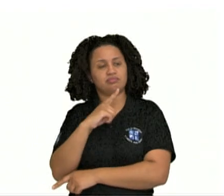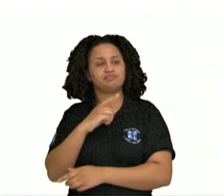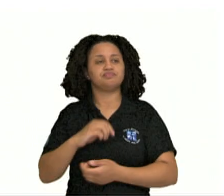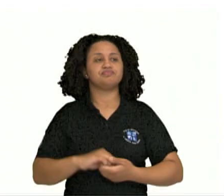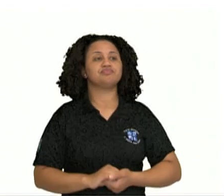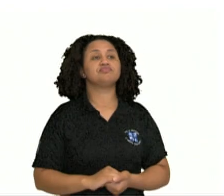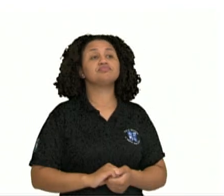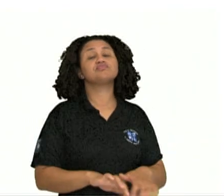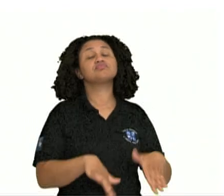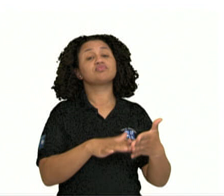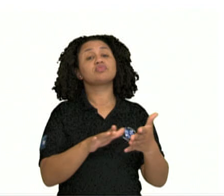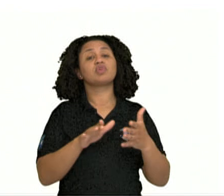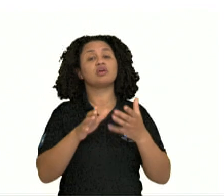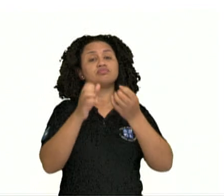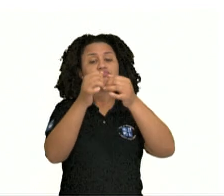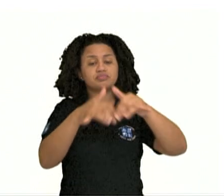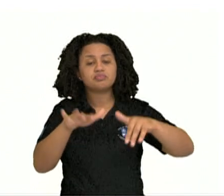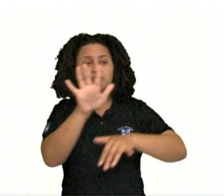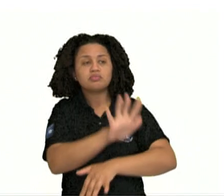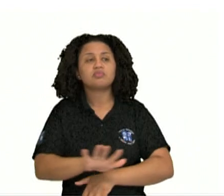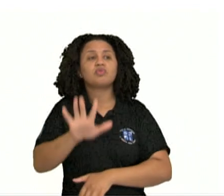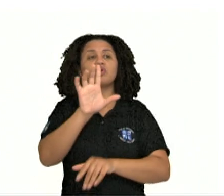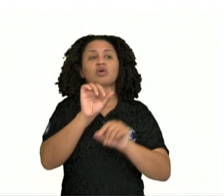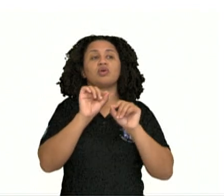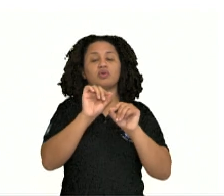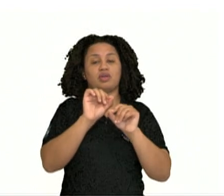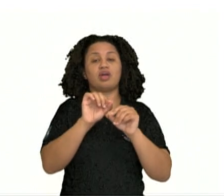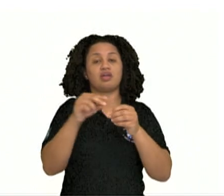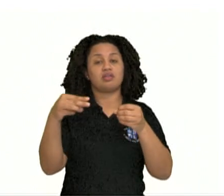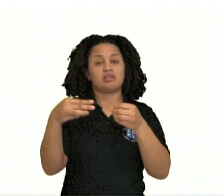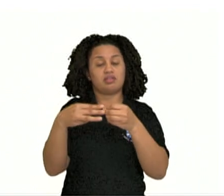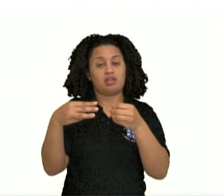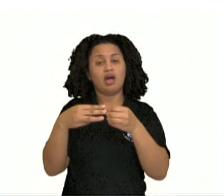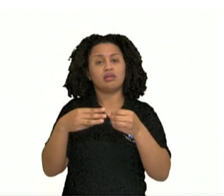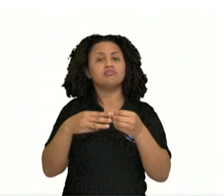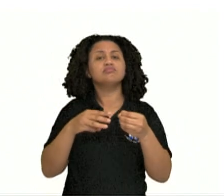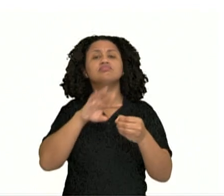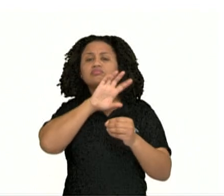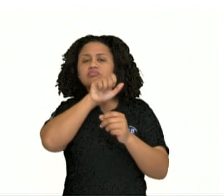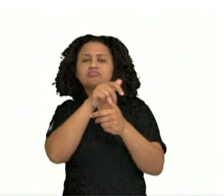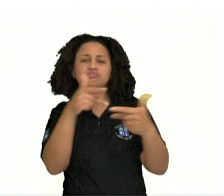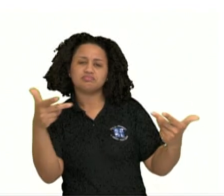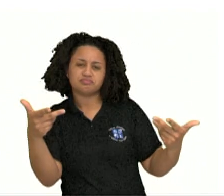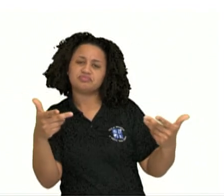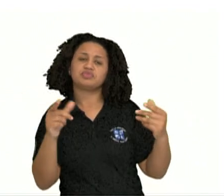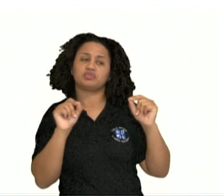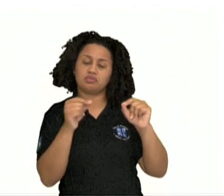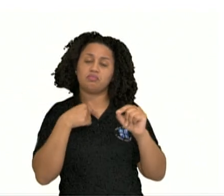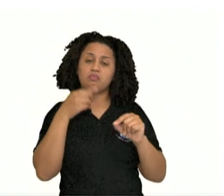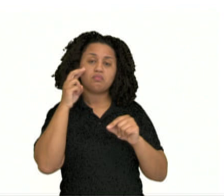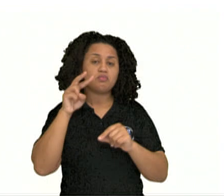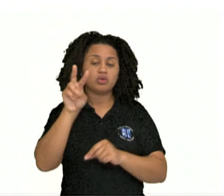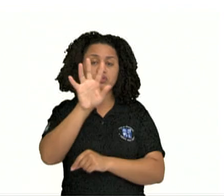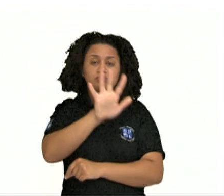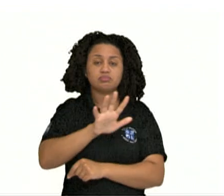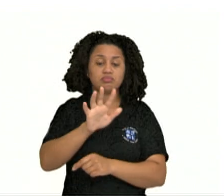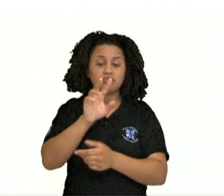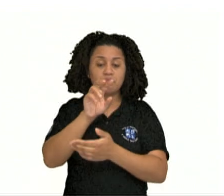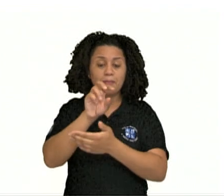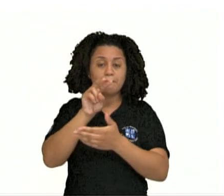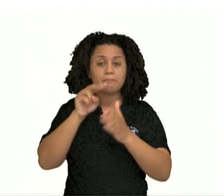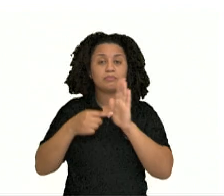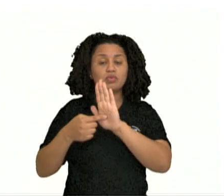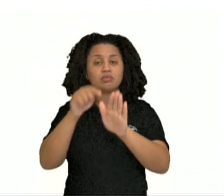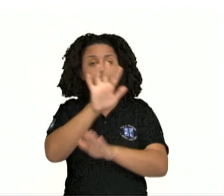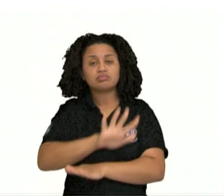o esquema geral que eu trago agora para vocês a célula animal tá trazendo assim uma ideia geral Claro tem variações